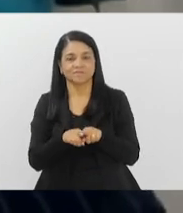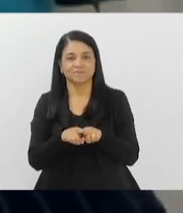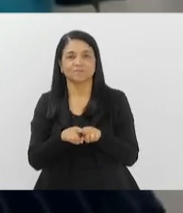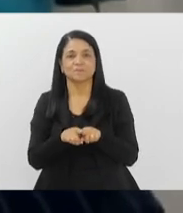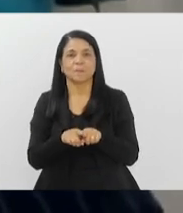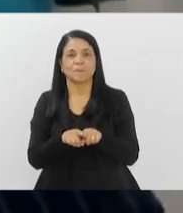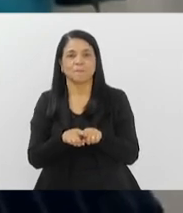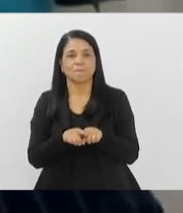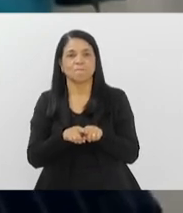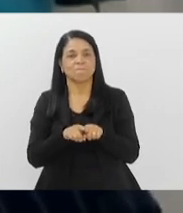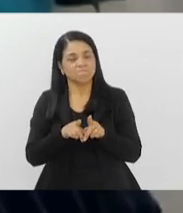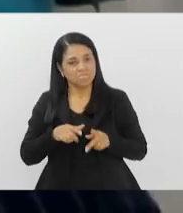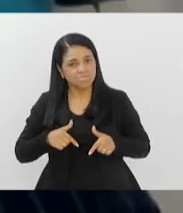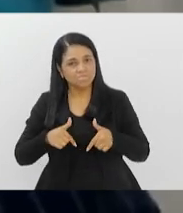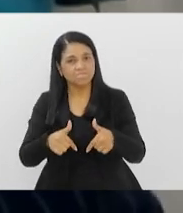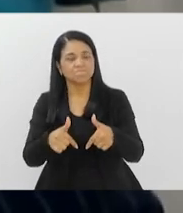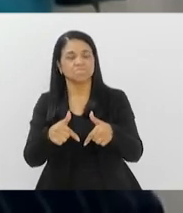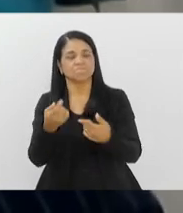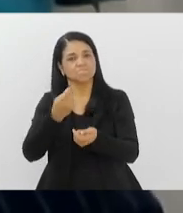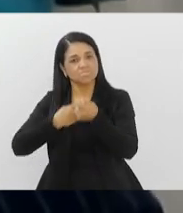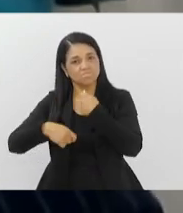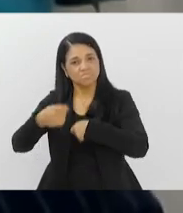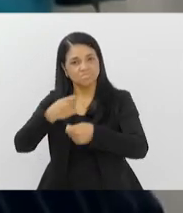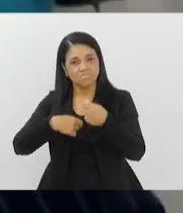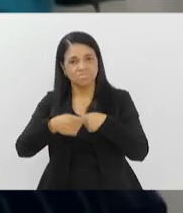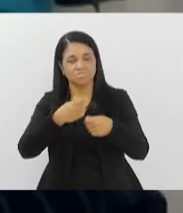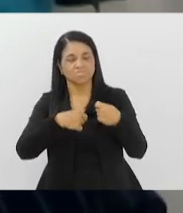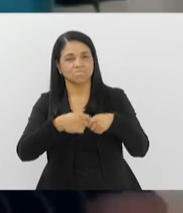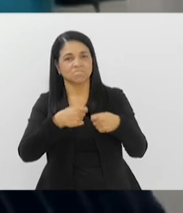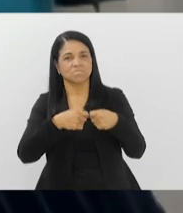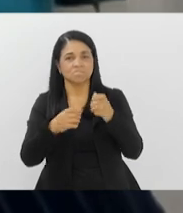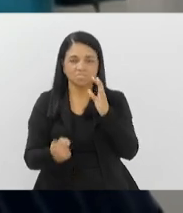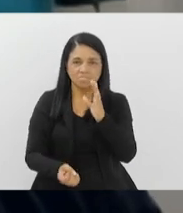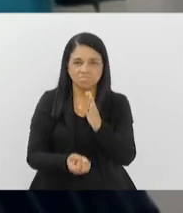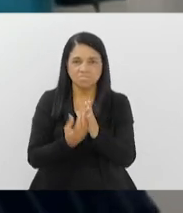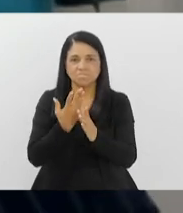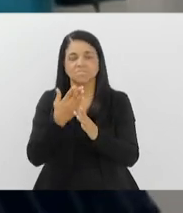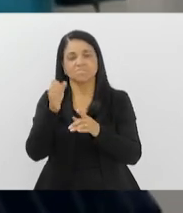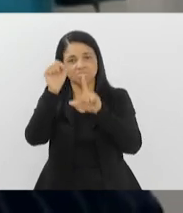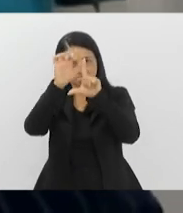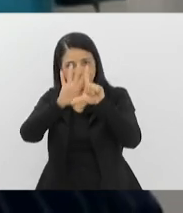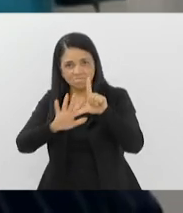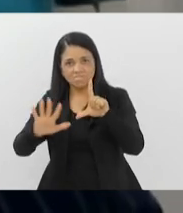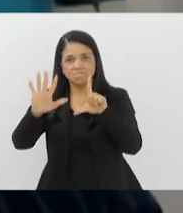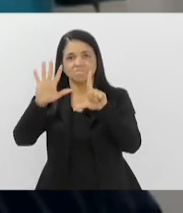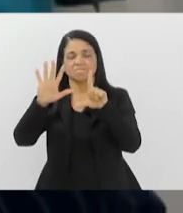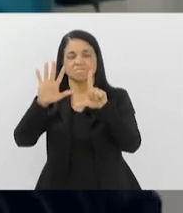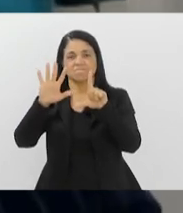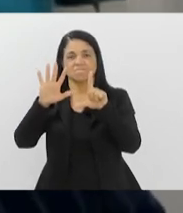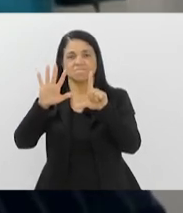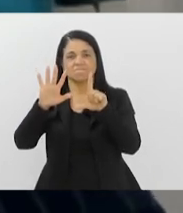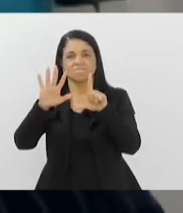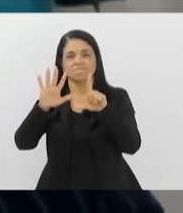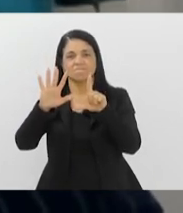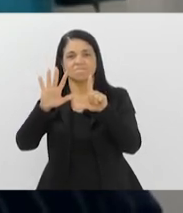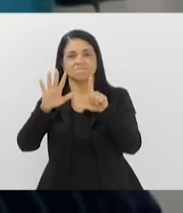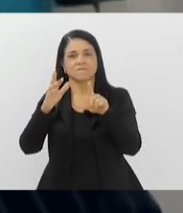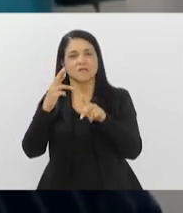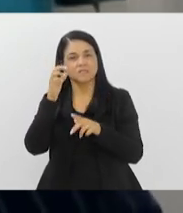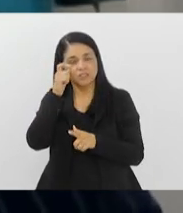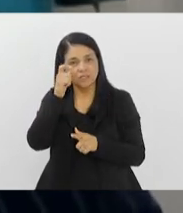na realização de negócios e criando aqui uma plataforma de interesse mútuo,